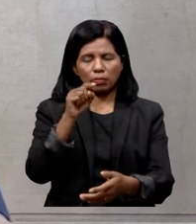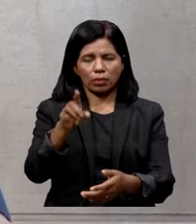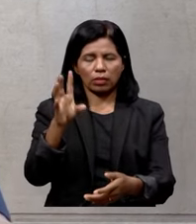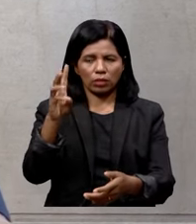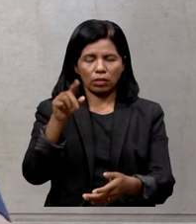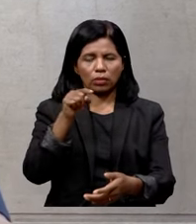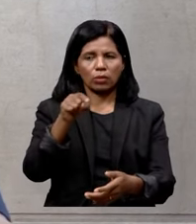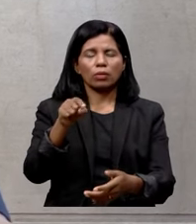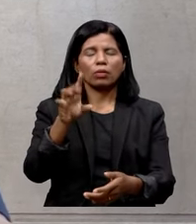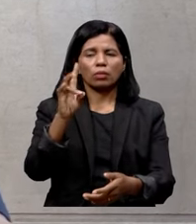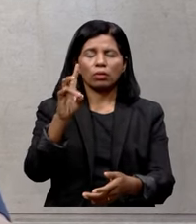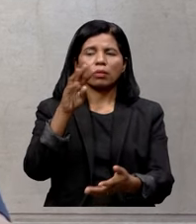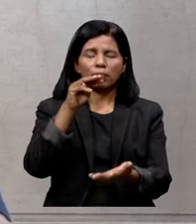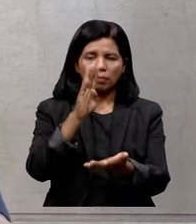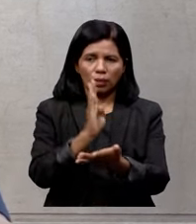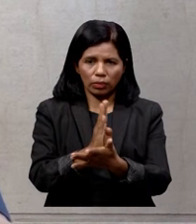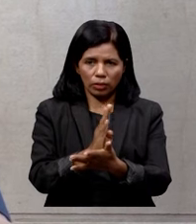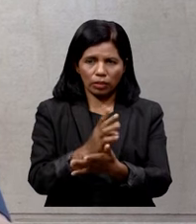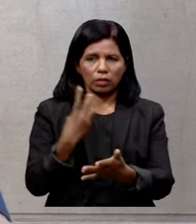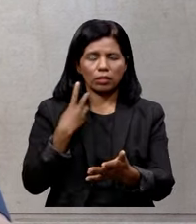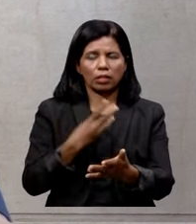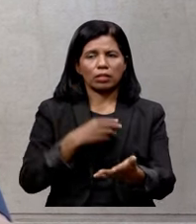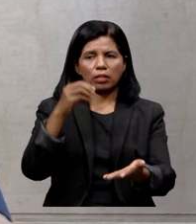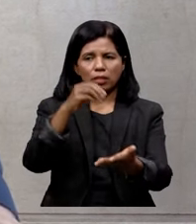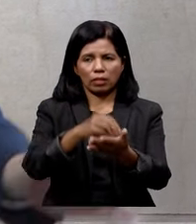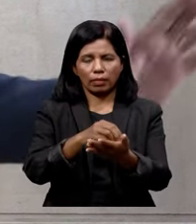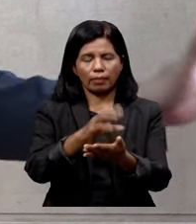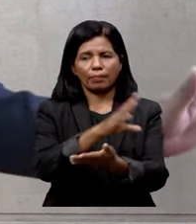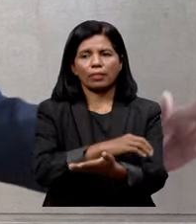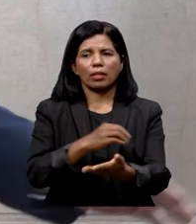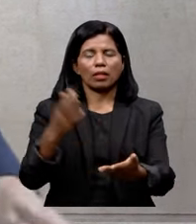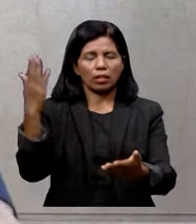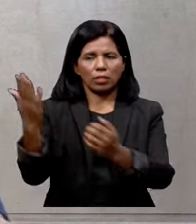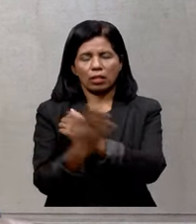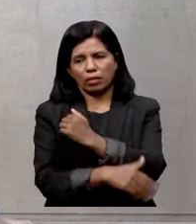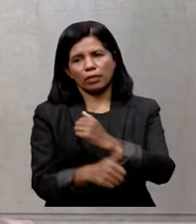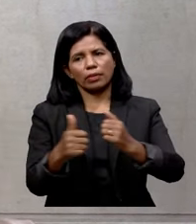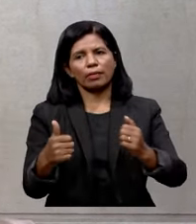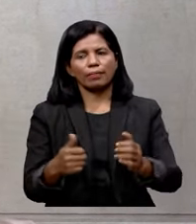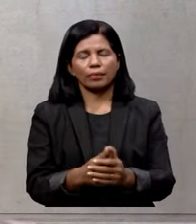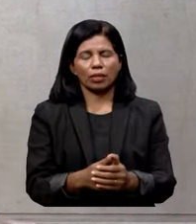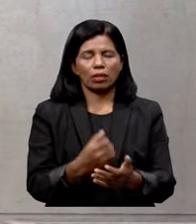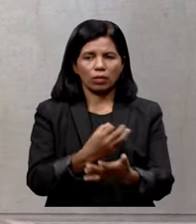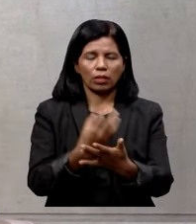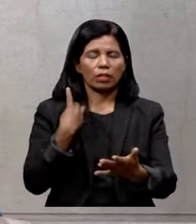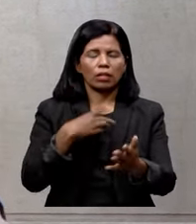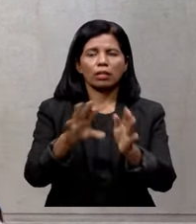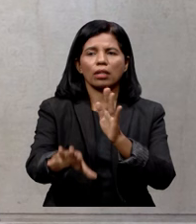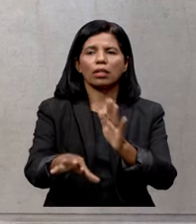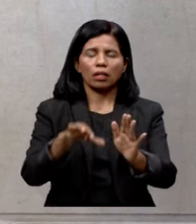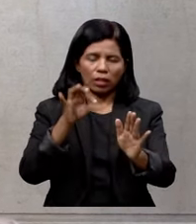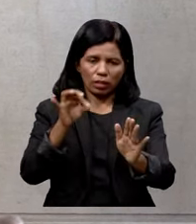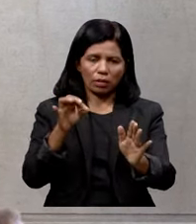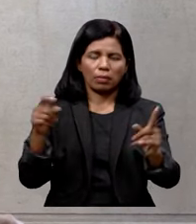8.68 bilhões ne ita investe iha ações no títulos iha rai livre então retorno ne be ke ita hetan maka